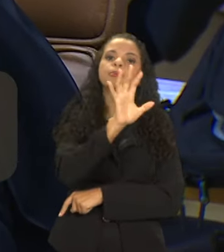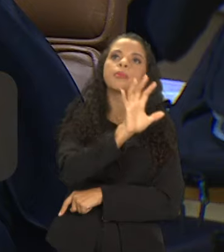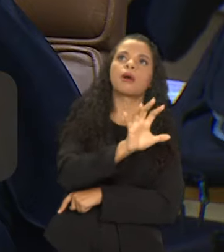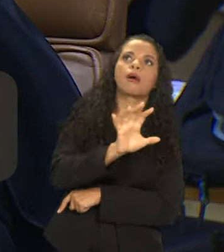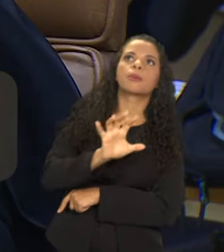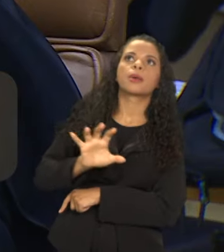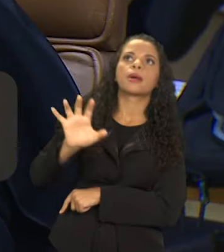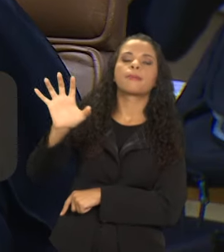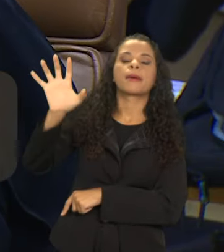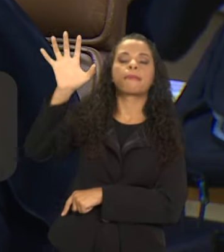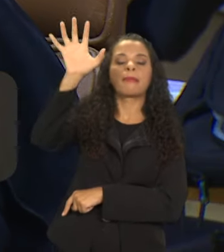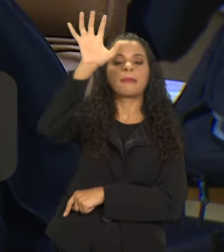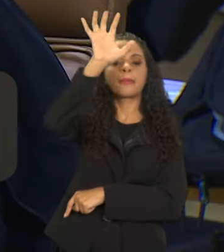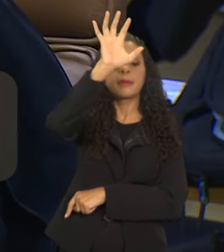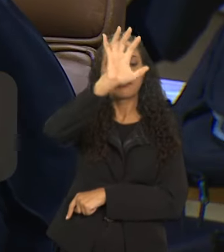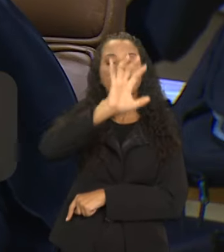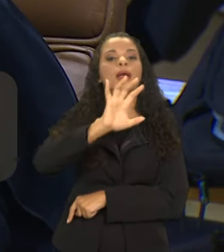uma dimensão